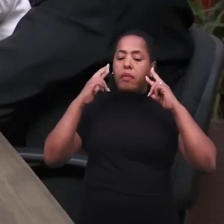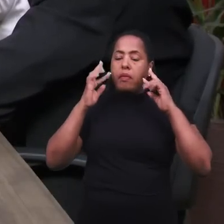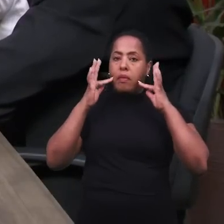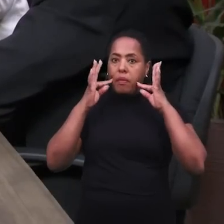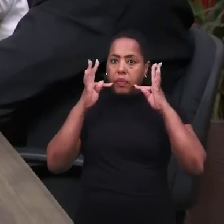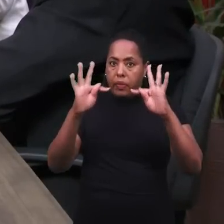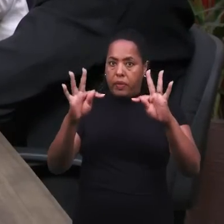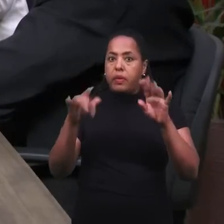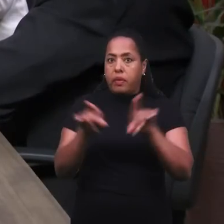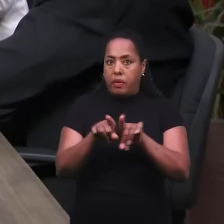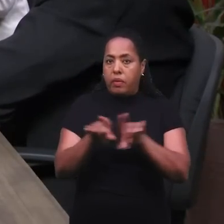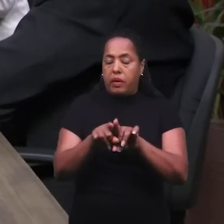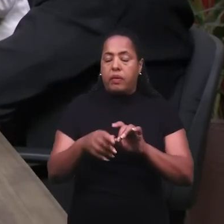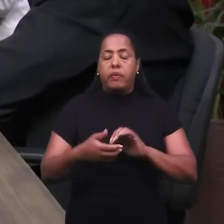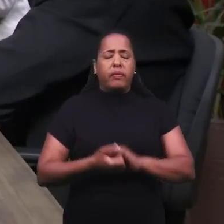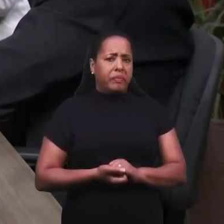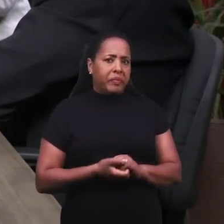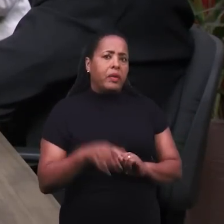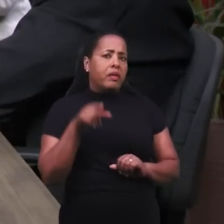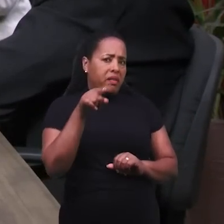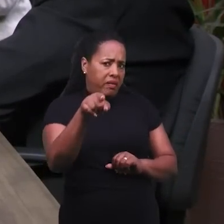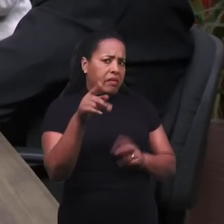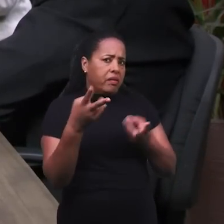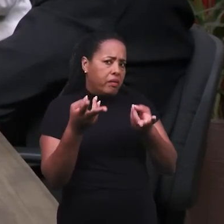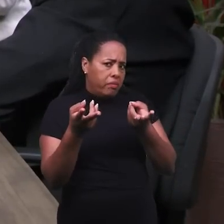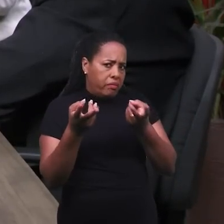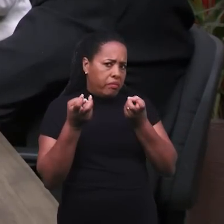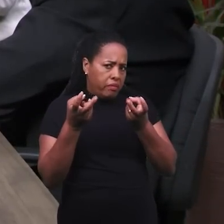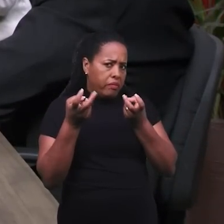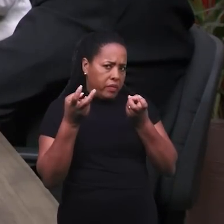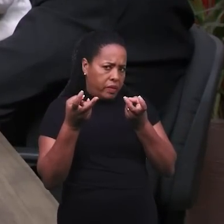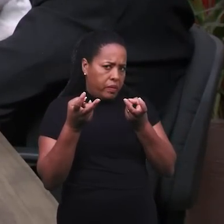bom. Bom, você já percebeu que,